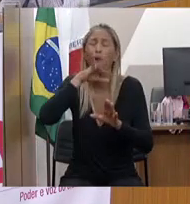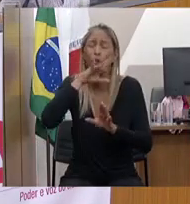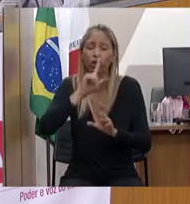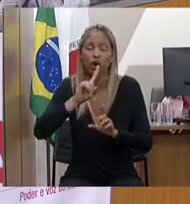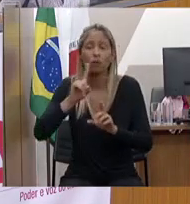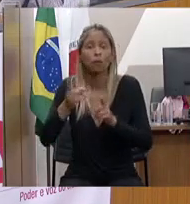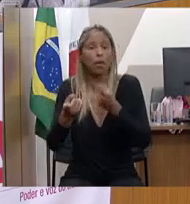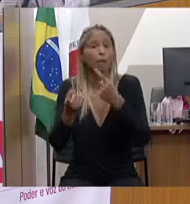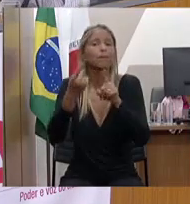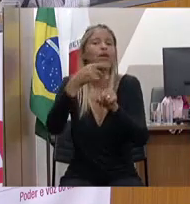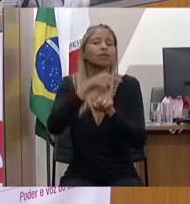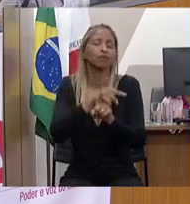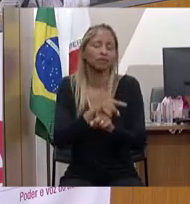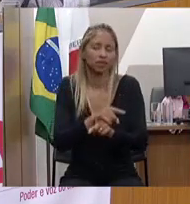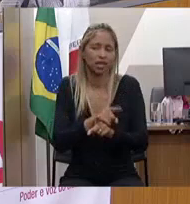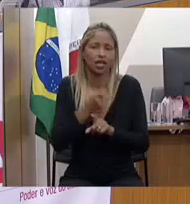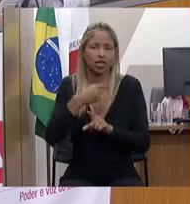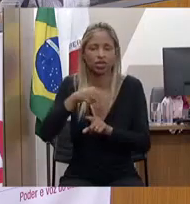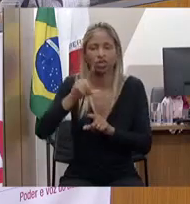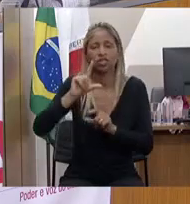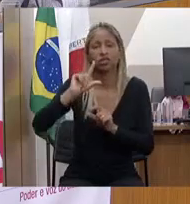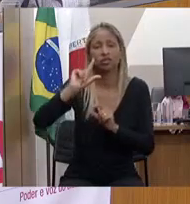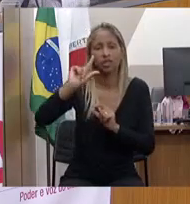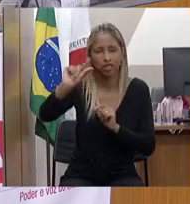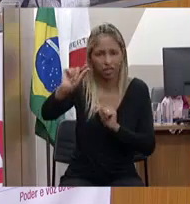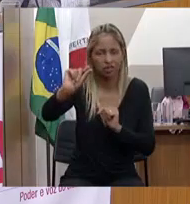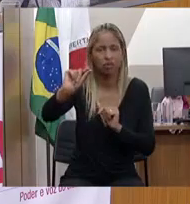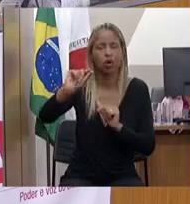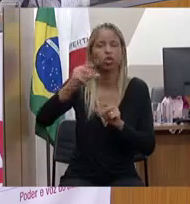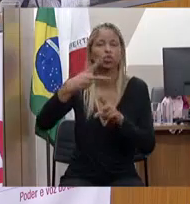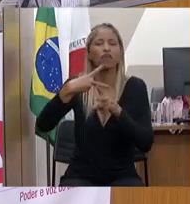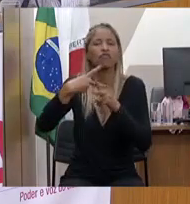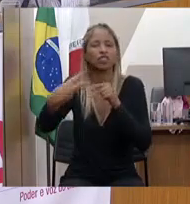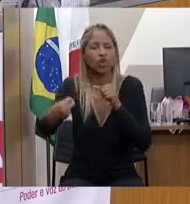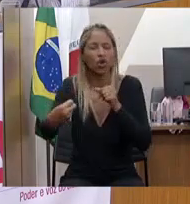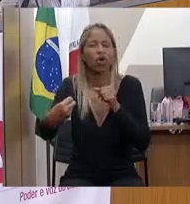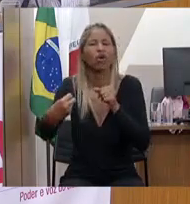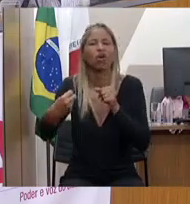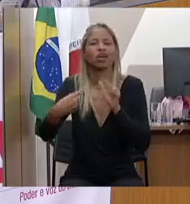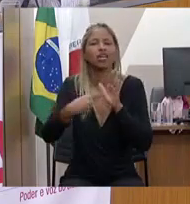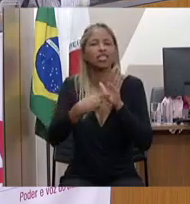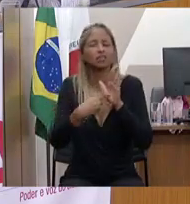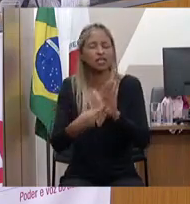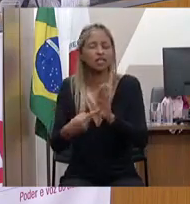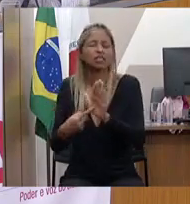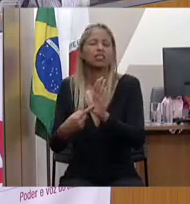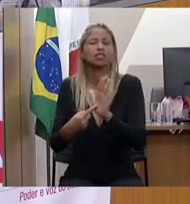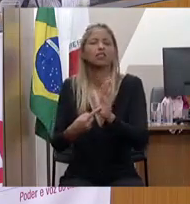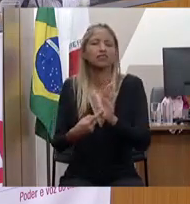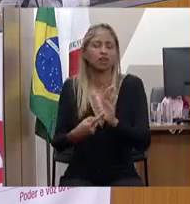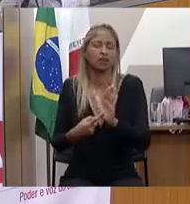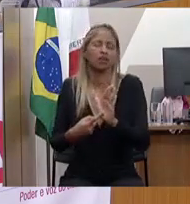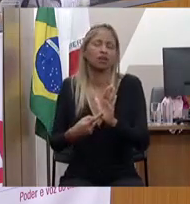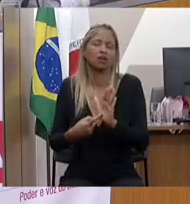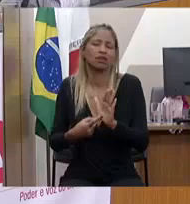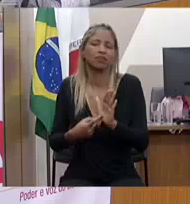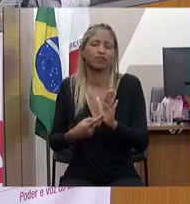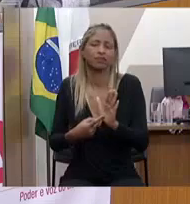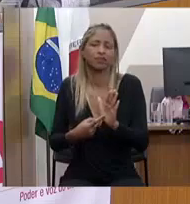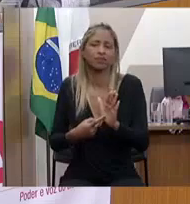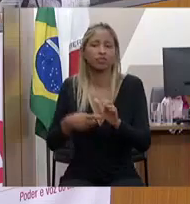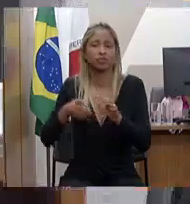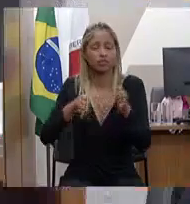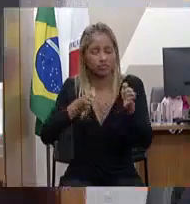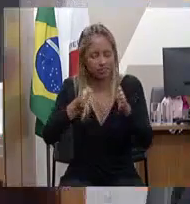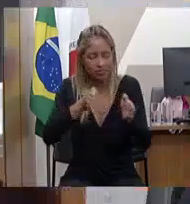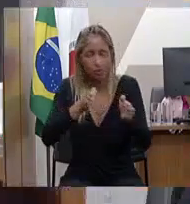pelo contrário né Nós estamos saindo de uma vitória expressiva expressiva de